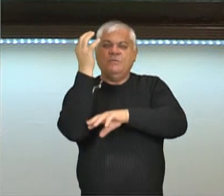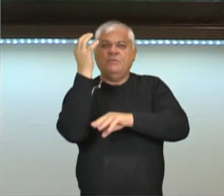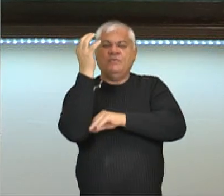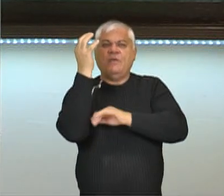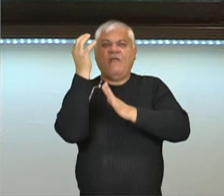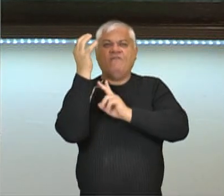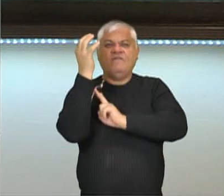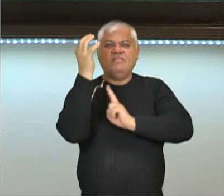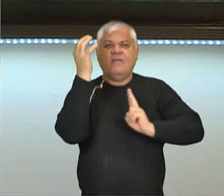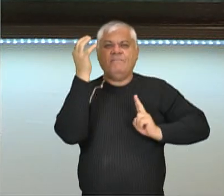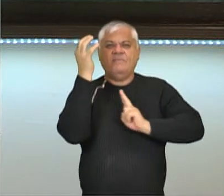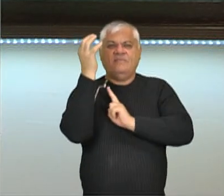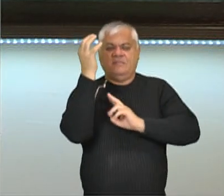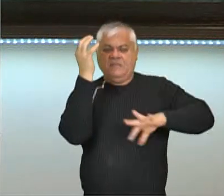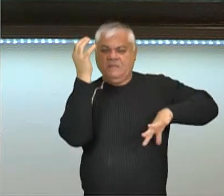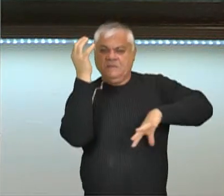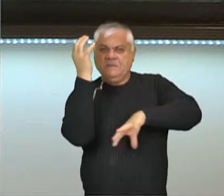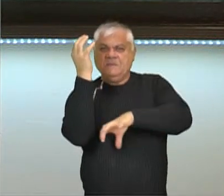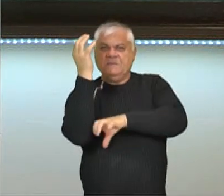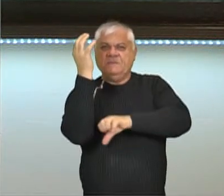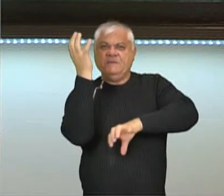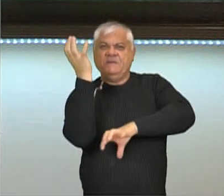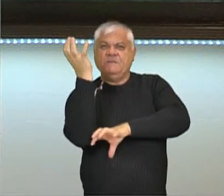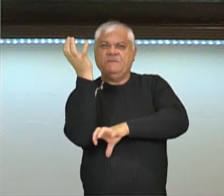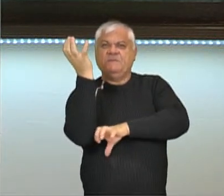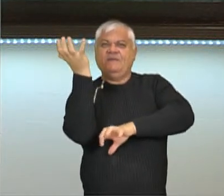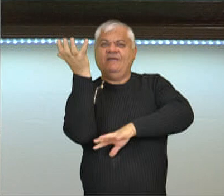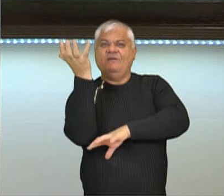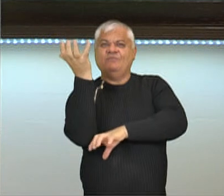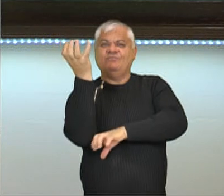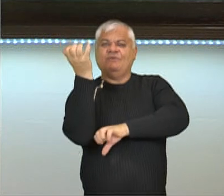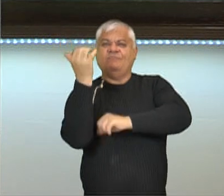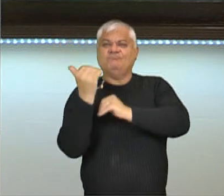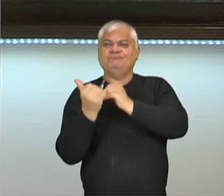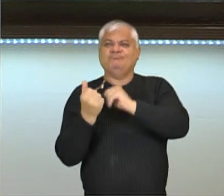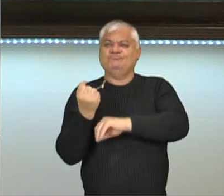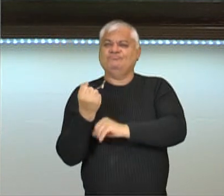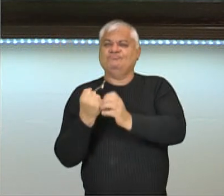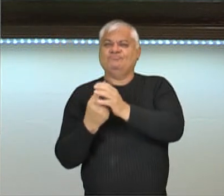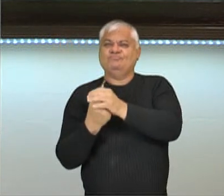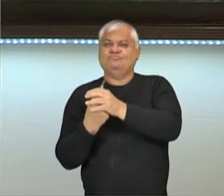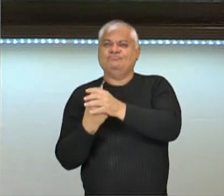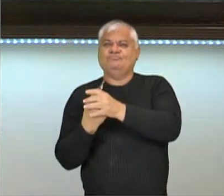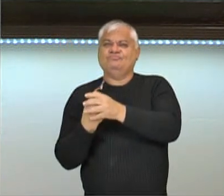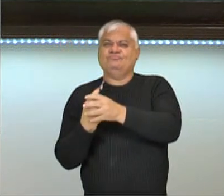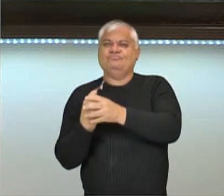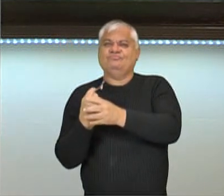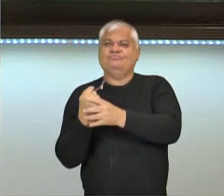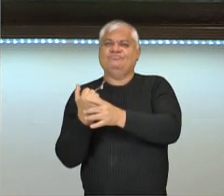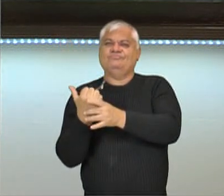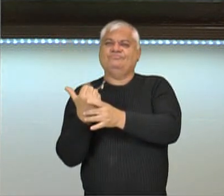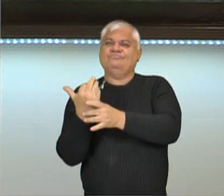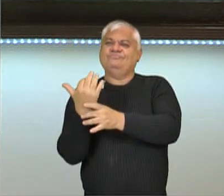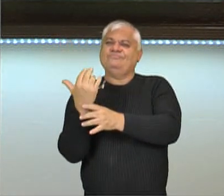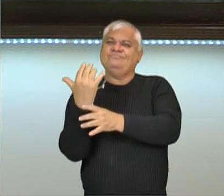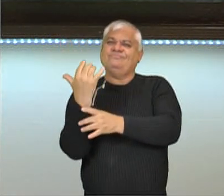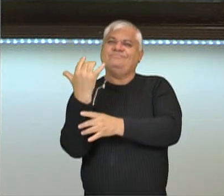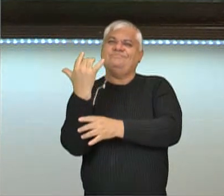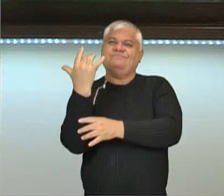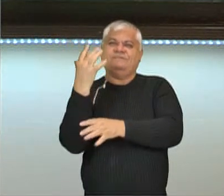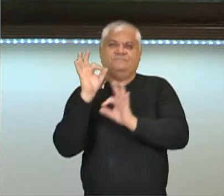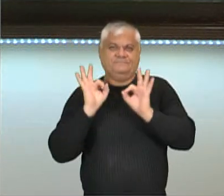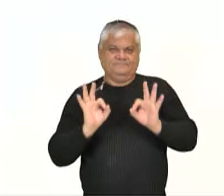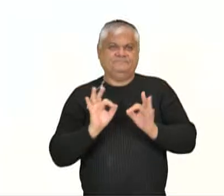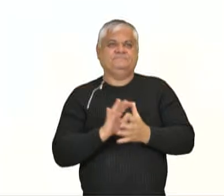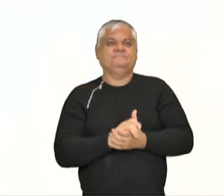são substâncias indispensáveis ali para o desenvolvimento, para o crescimento da planta, ok? Muito